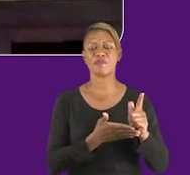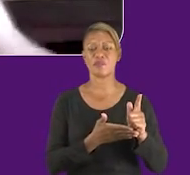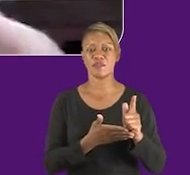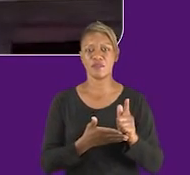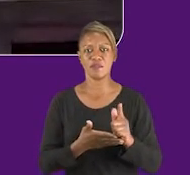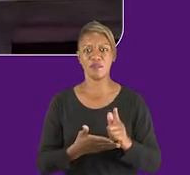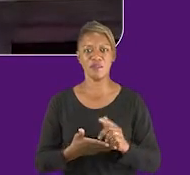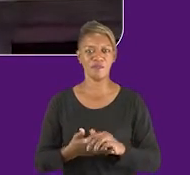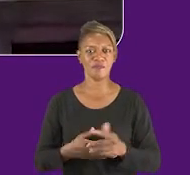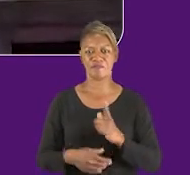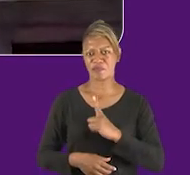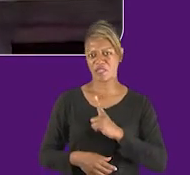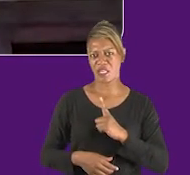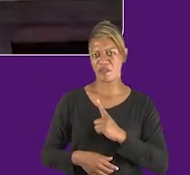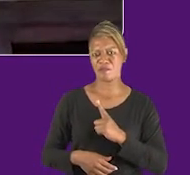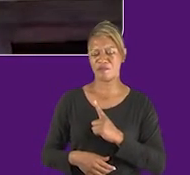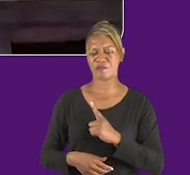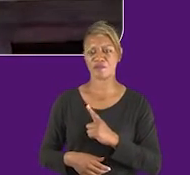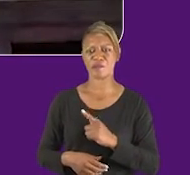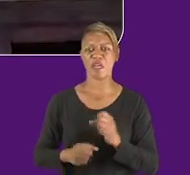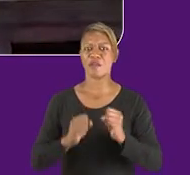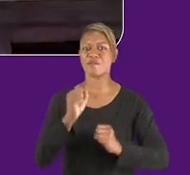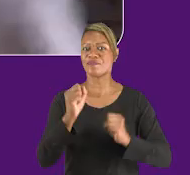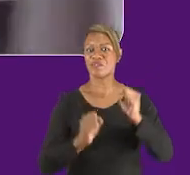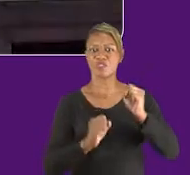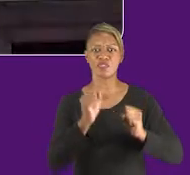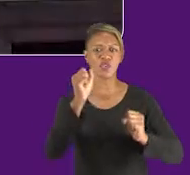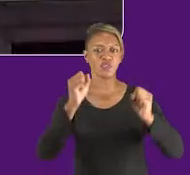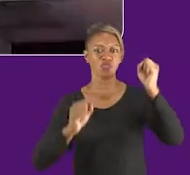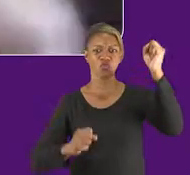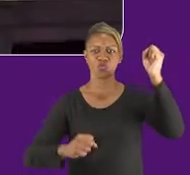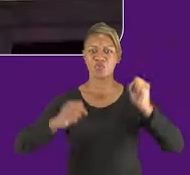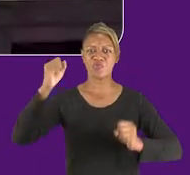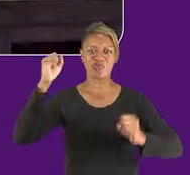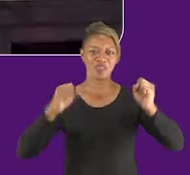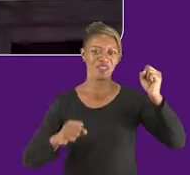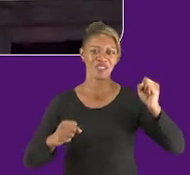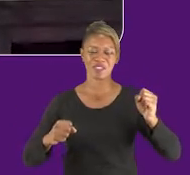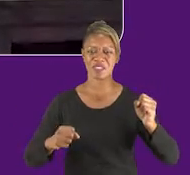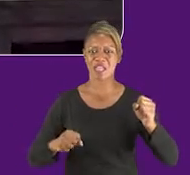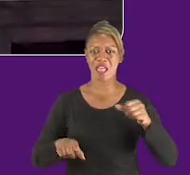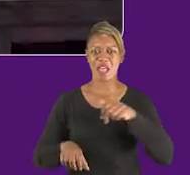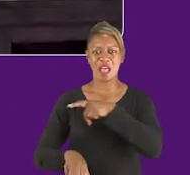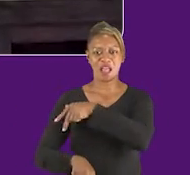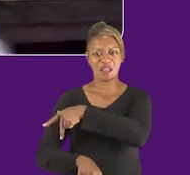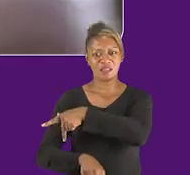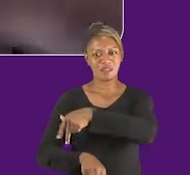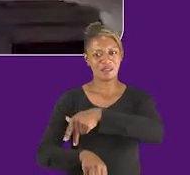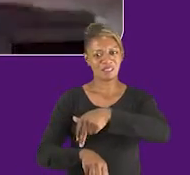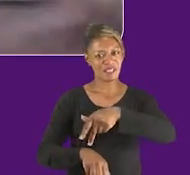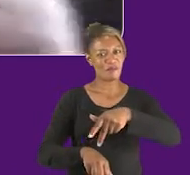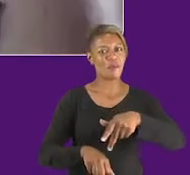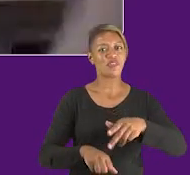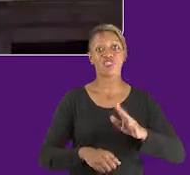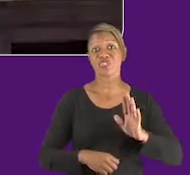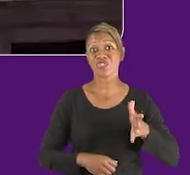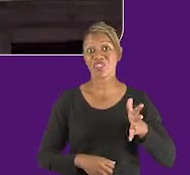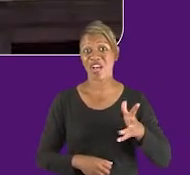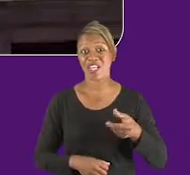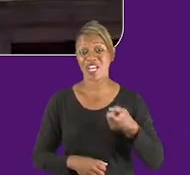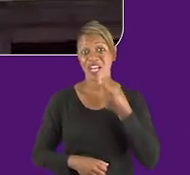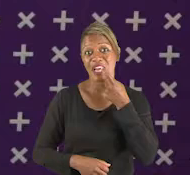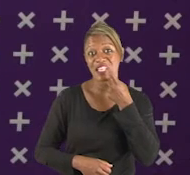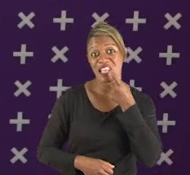obviamente eu tenho designers industriais Eu tenho pessoas da moda dentro da minha equipe eu já tive